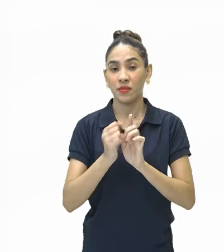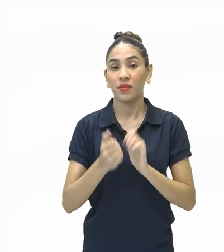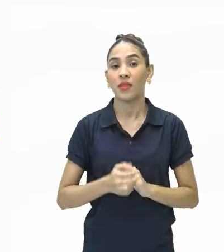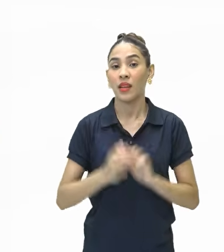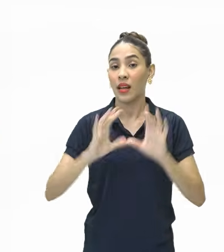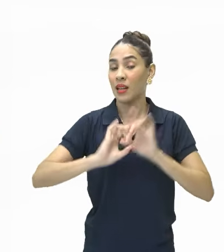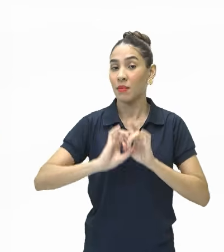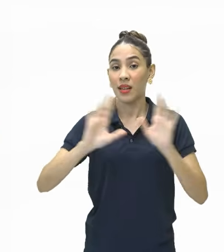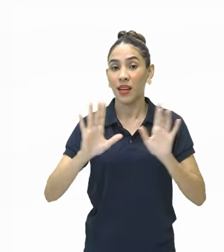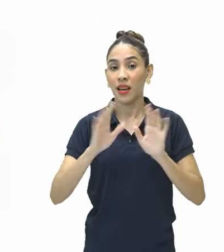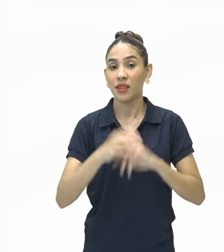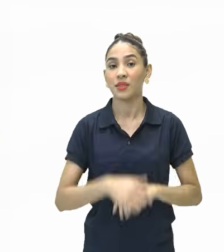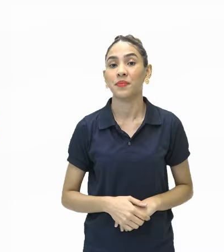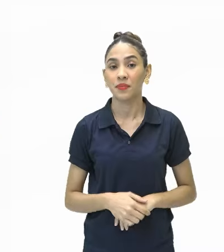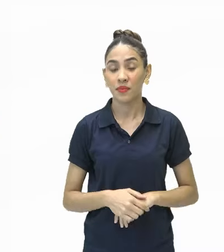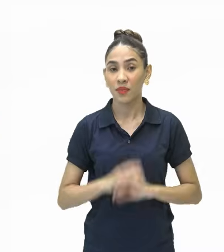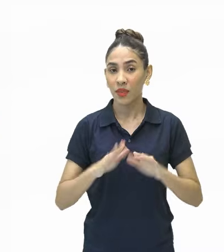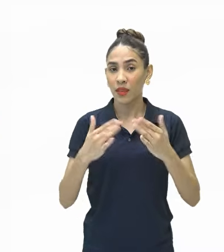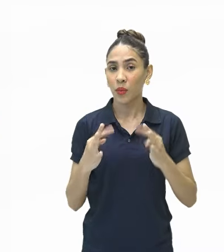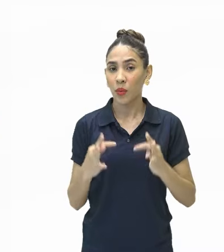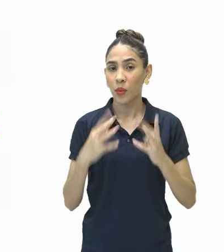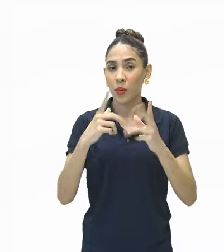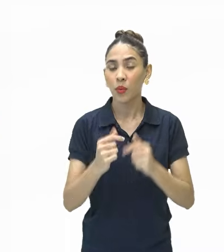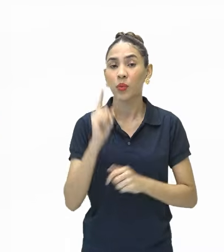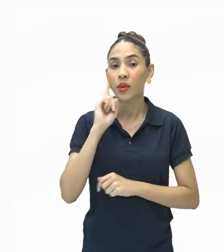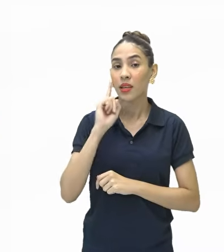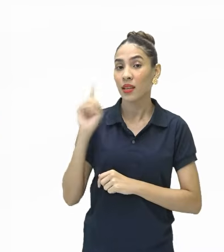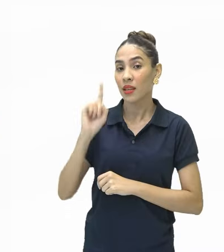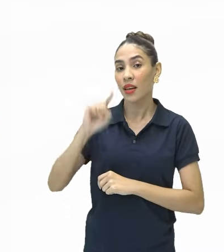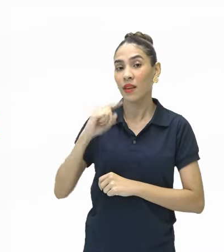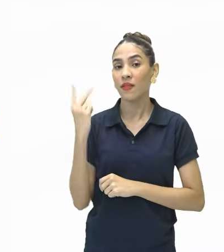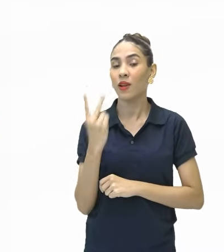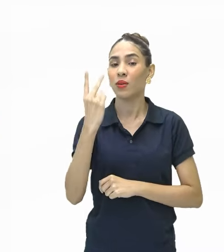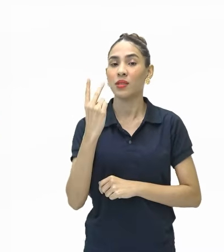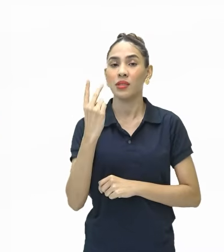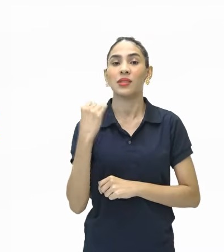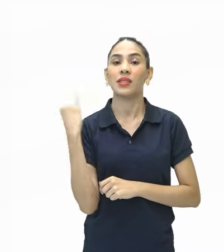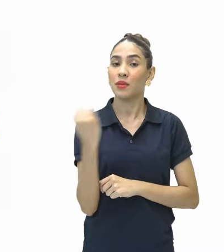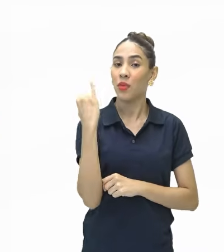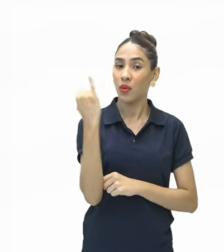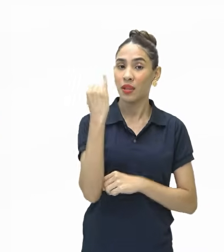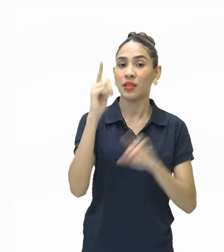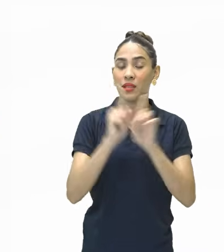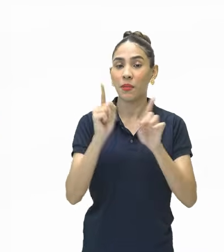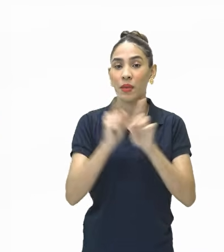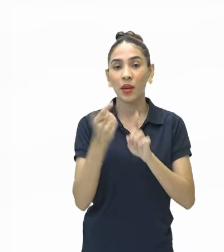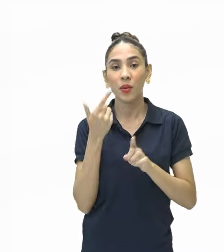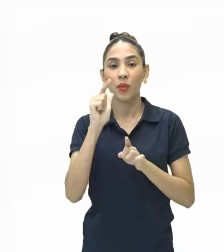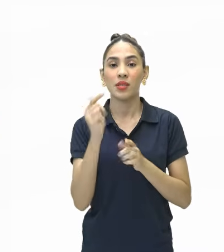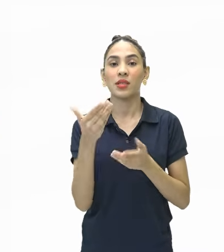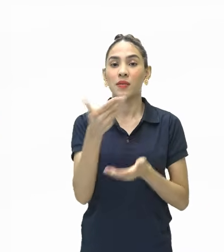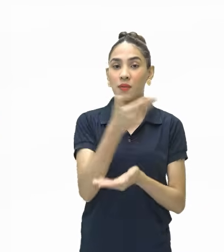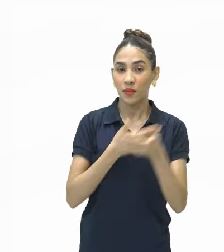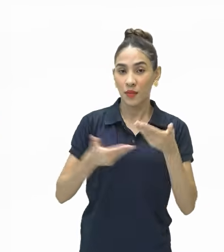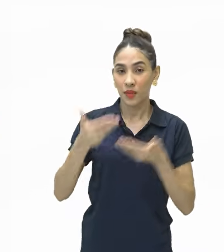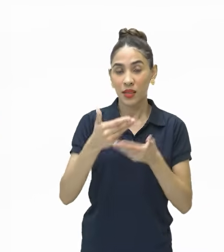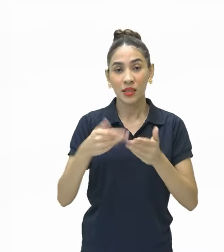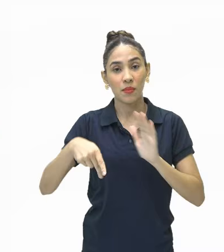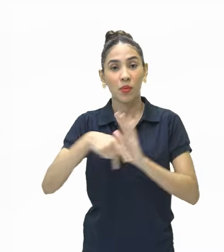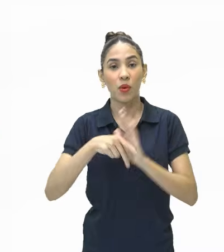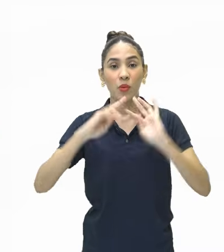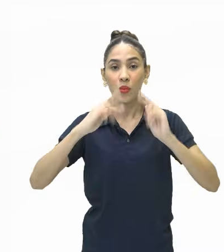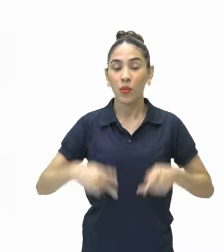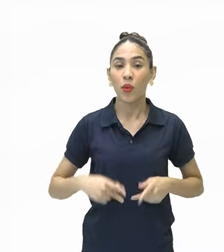a liberdade. Então tudo isso aqui são valores que são fundamentais para a convivência do homem